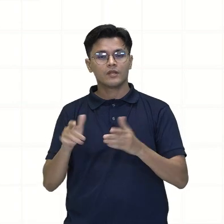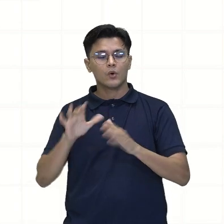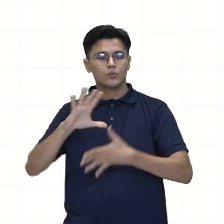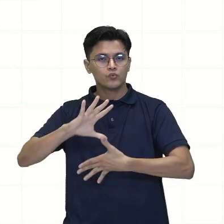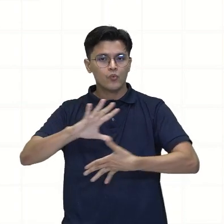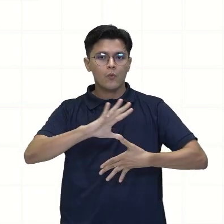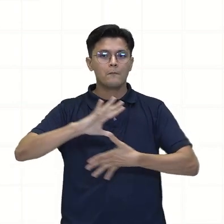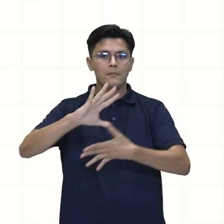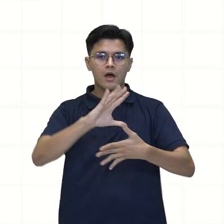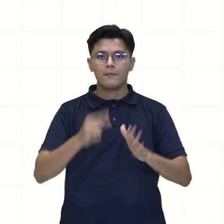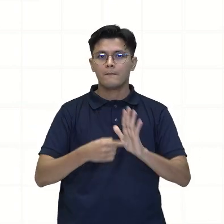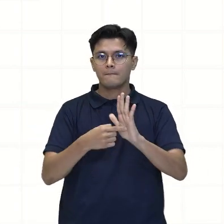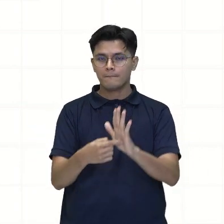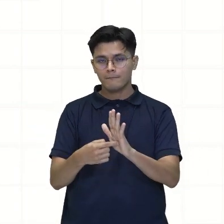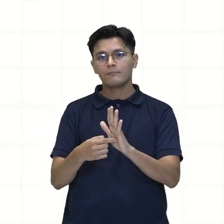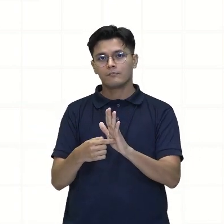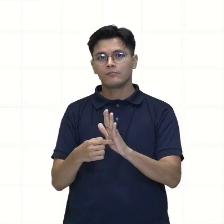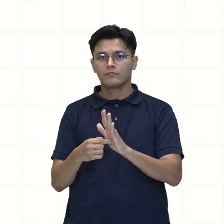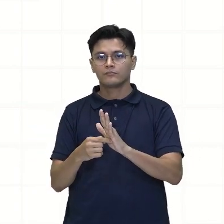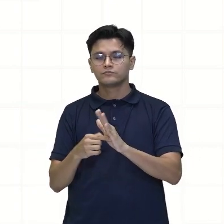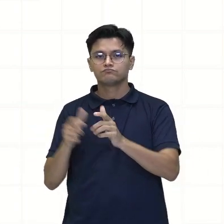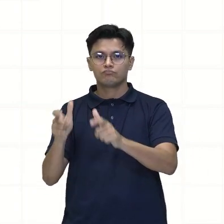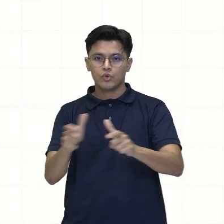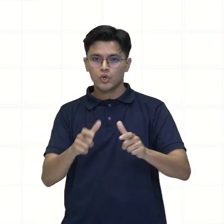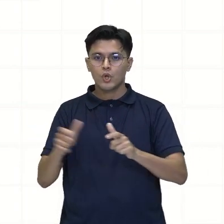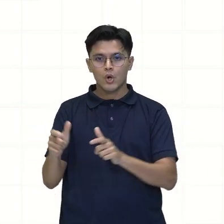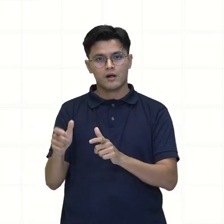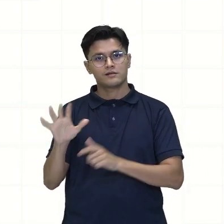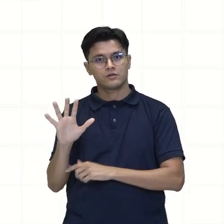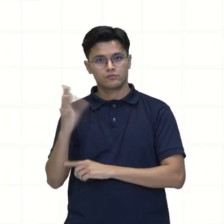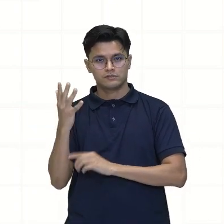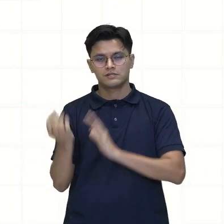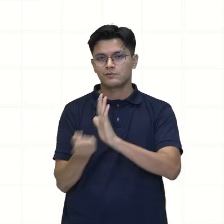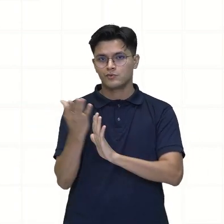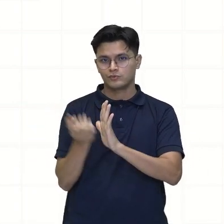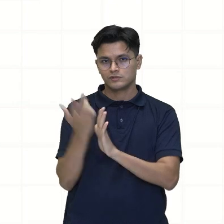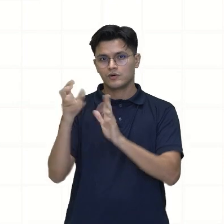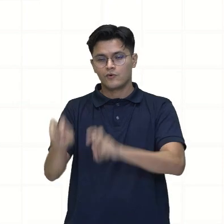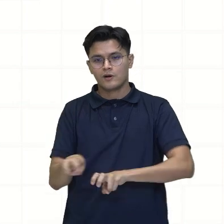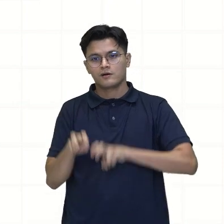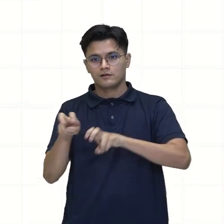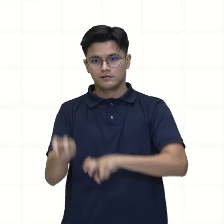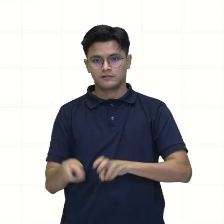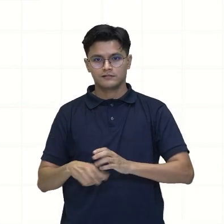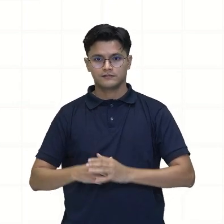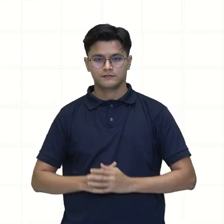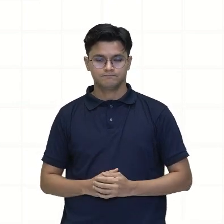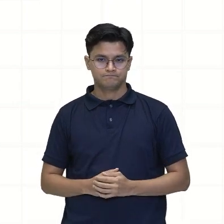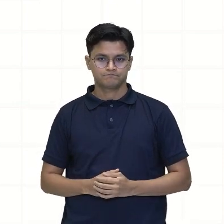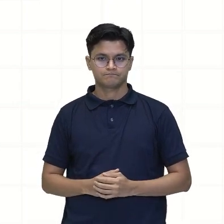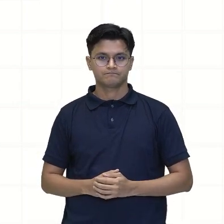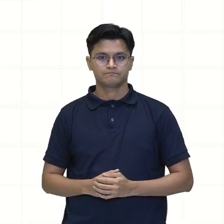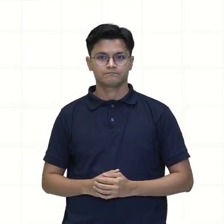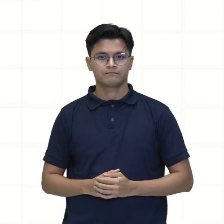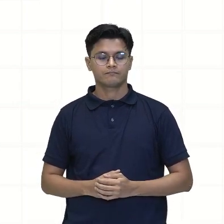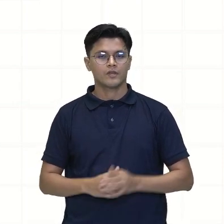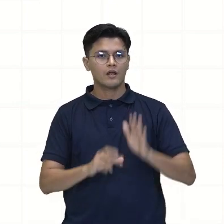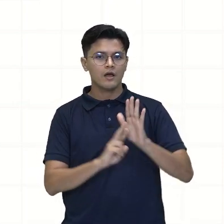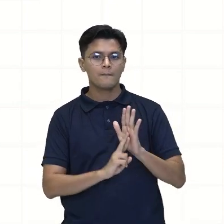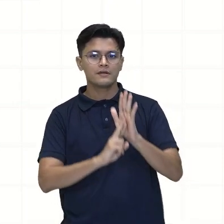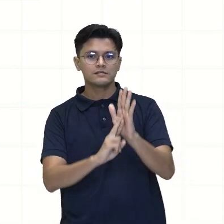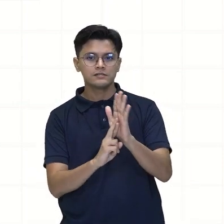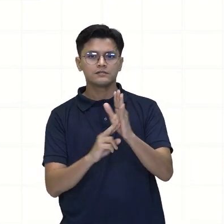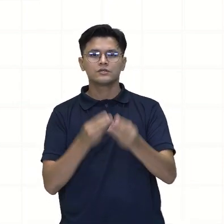desses estabelecimentos agrários. E eles estão indicados, esses estabelecimentos, eles são representados